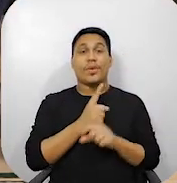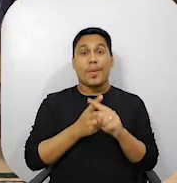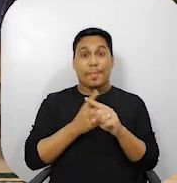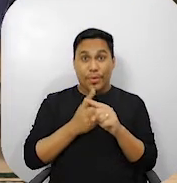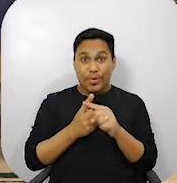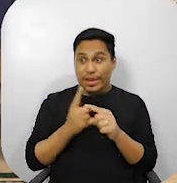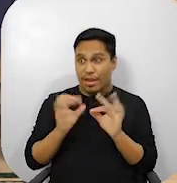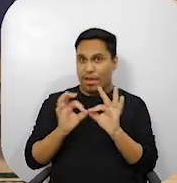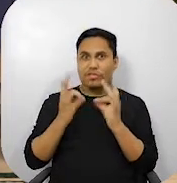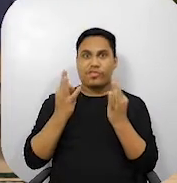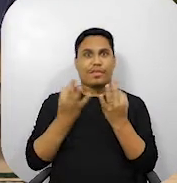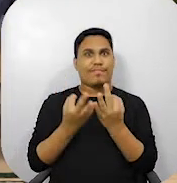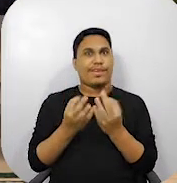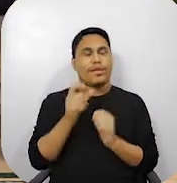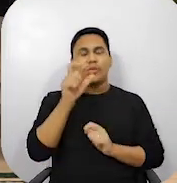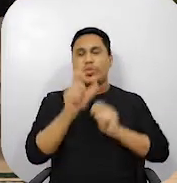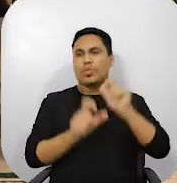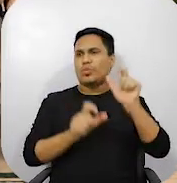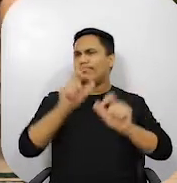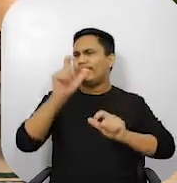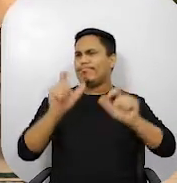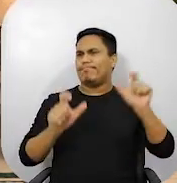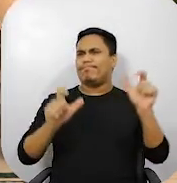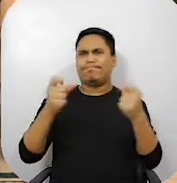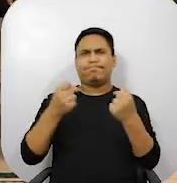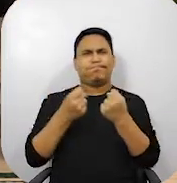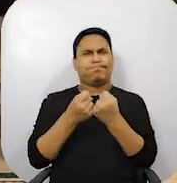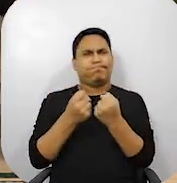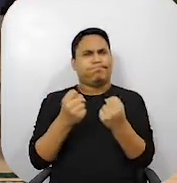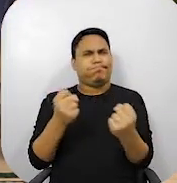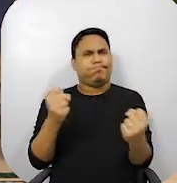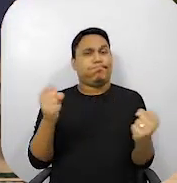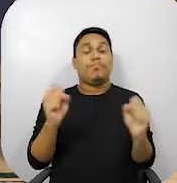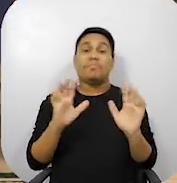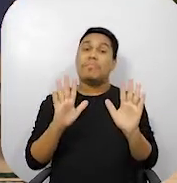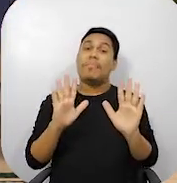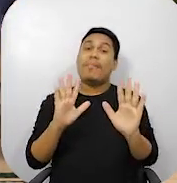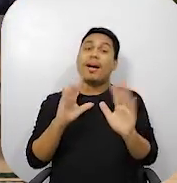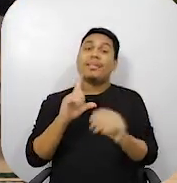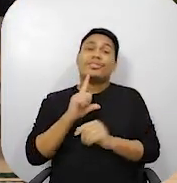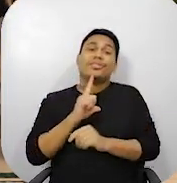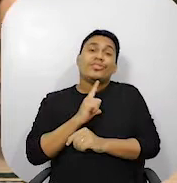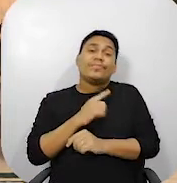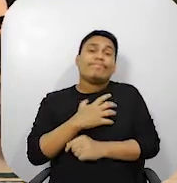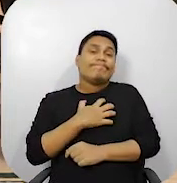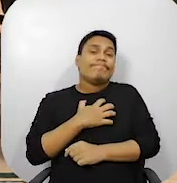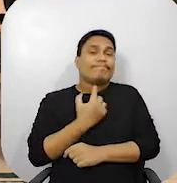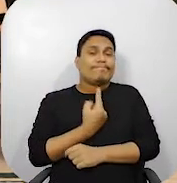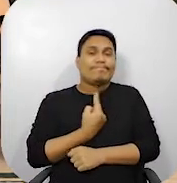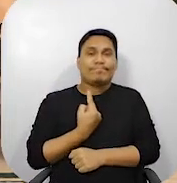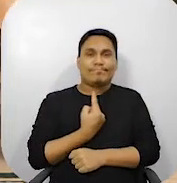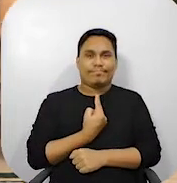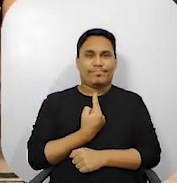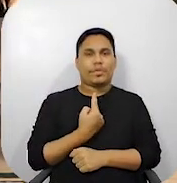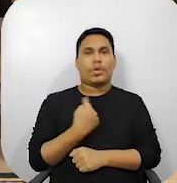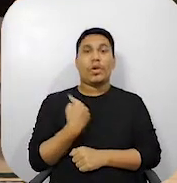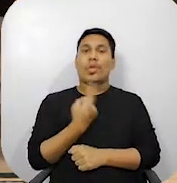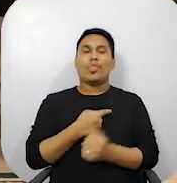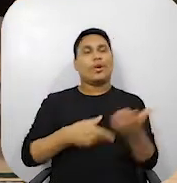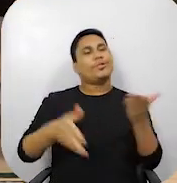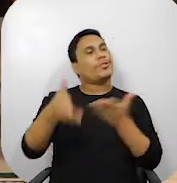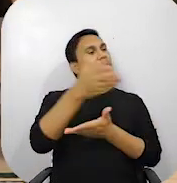a gente aprende a viver com a solidão apesar da gente compartilhar tudo é tão difícil ter o seu espaço